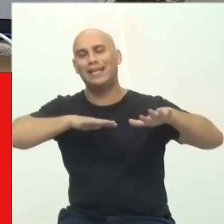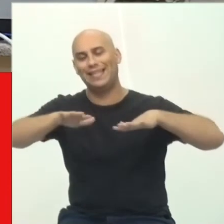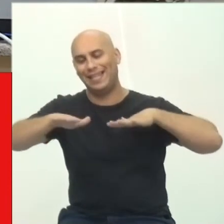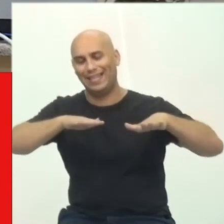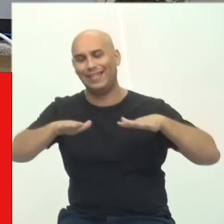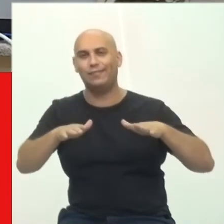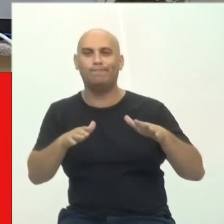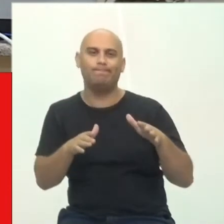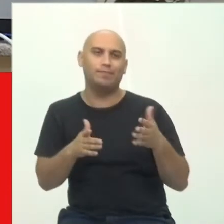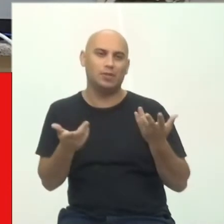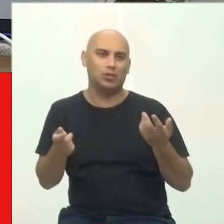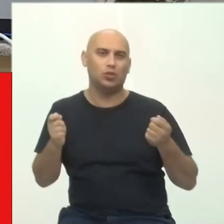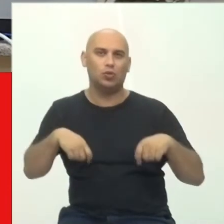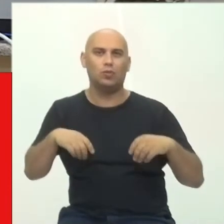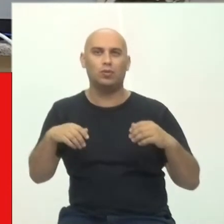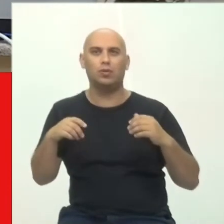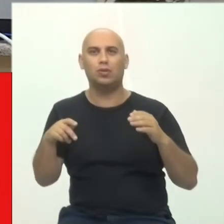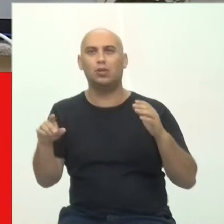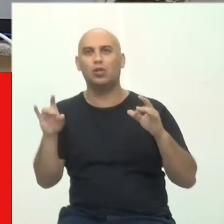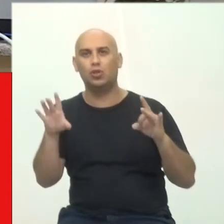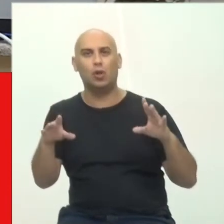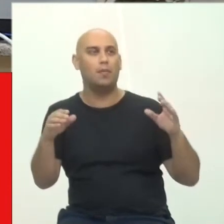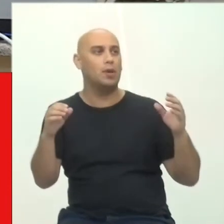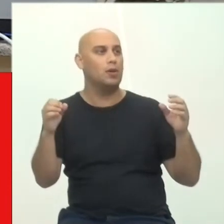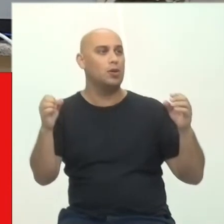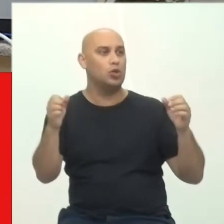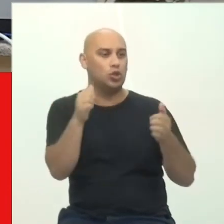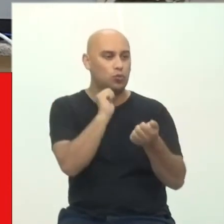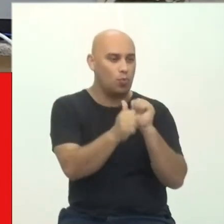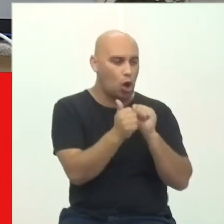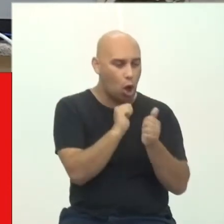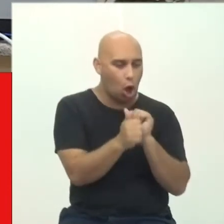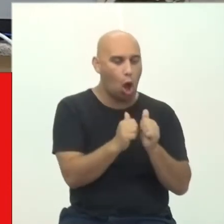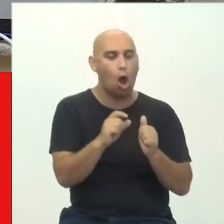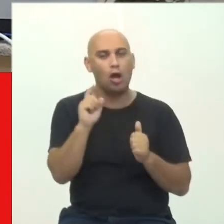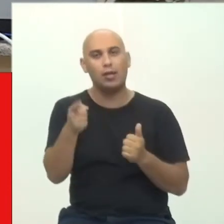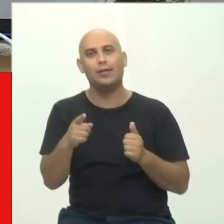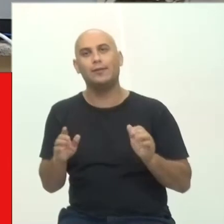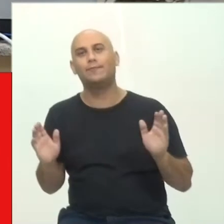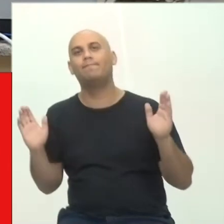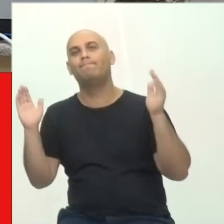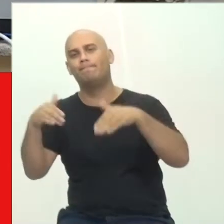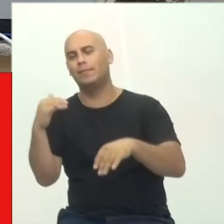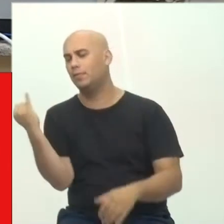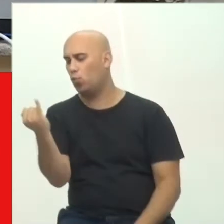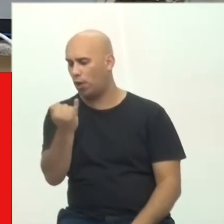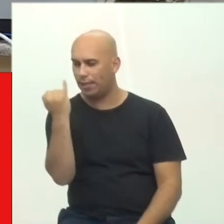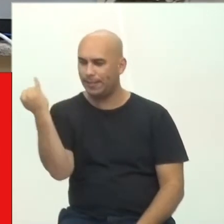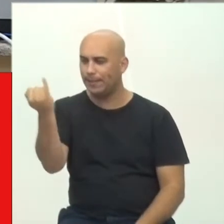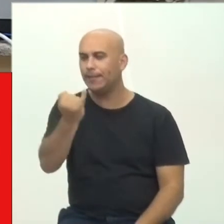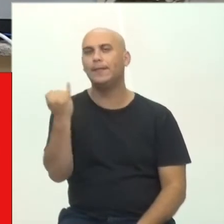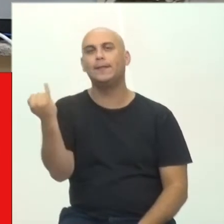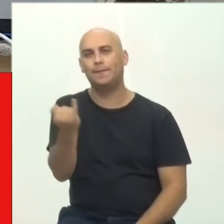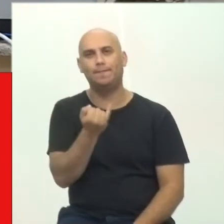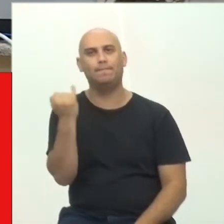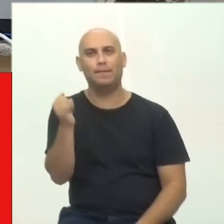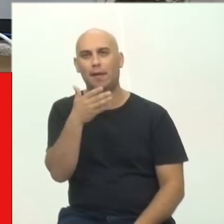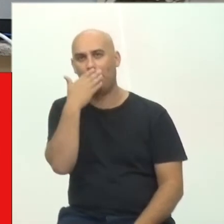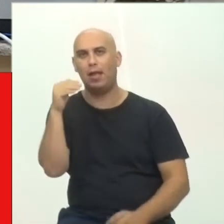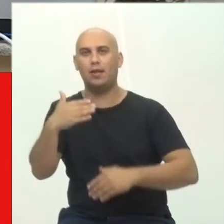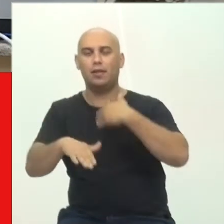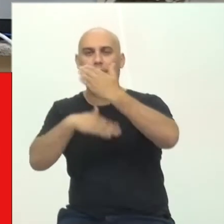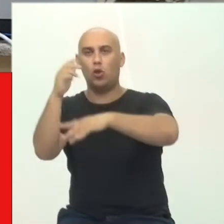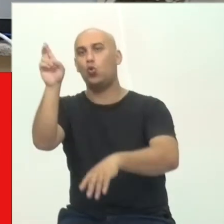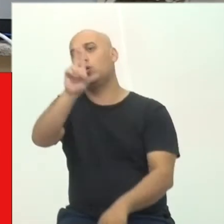é especificamente para o esporte, para o trabalho, é uma questão de mobilidade, onde viabiliza, de certa forma, né, a utilização